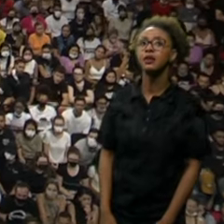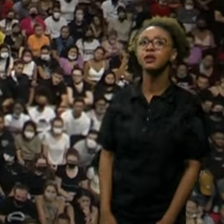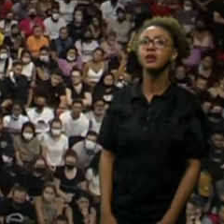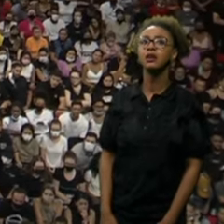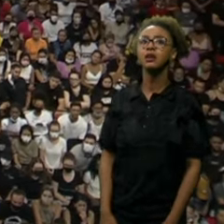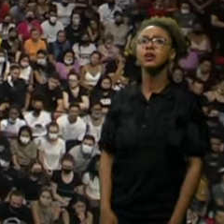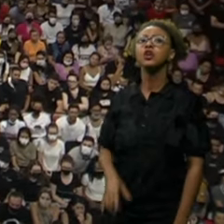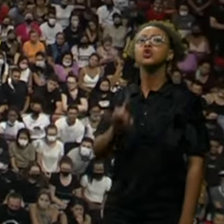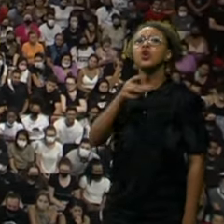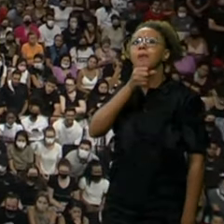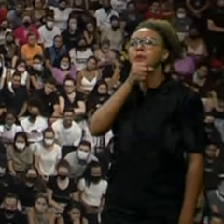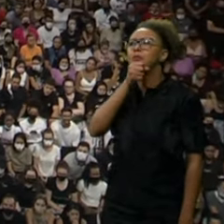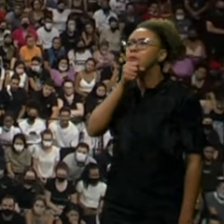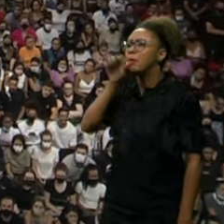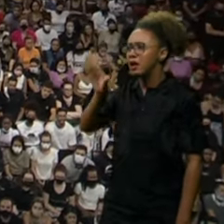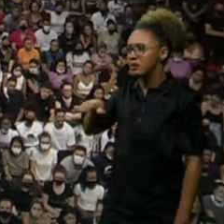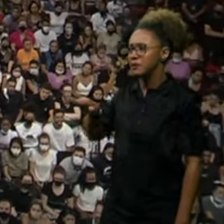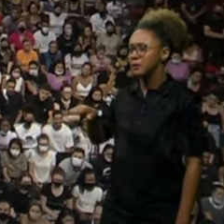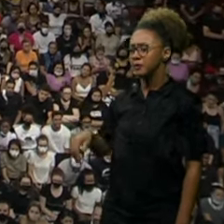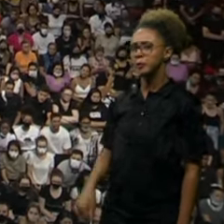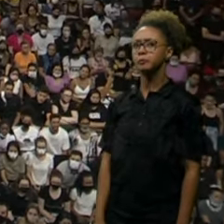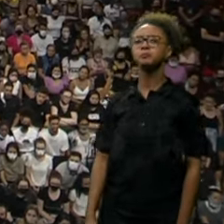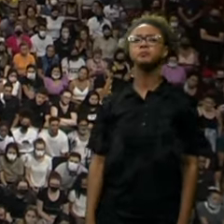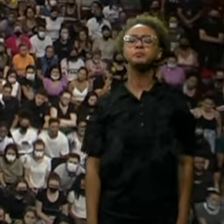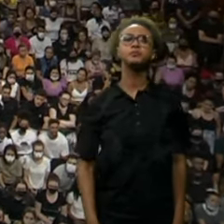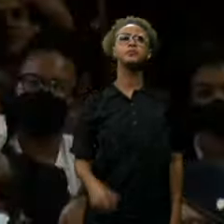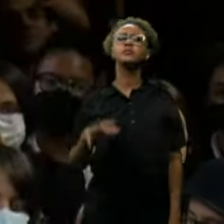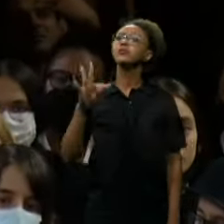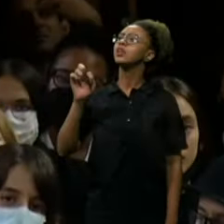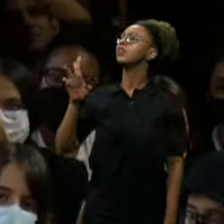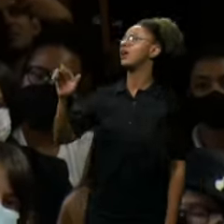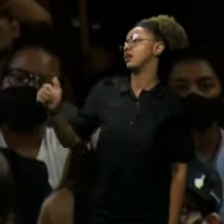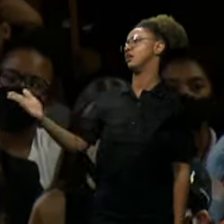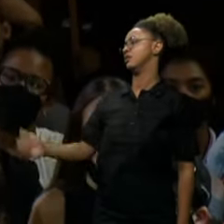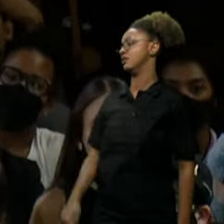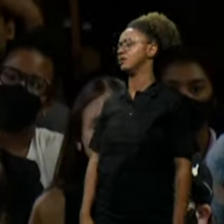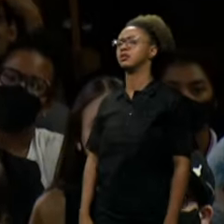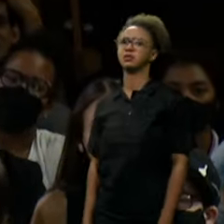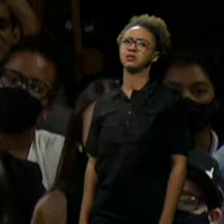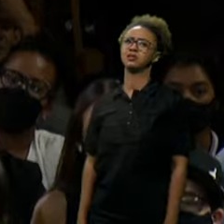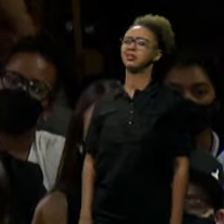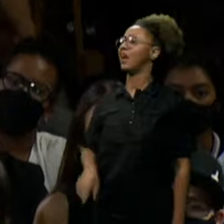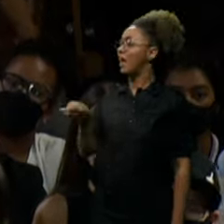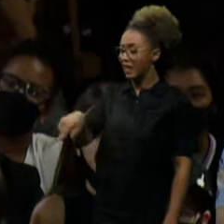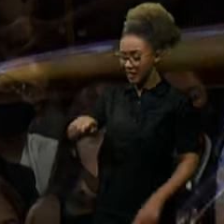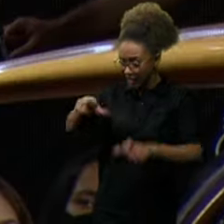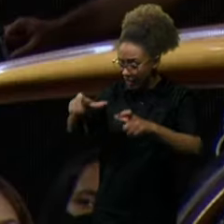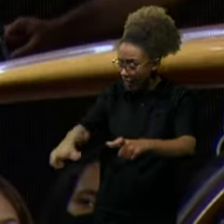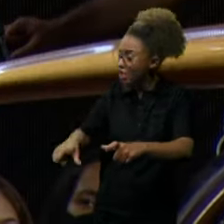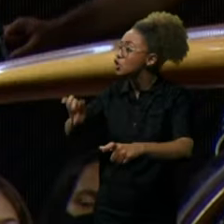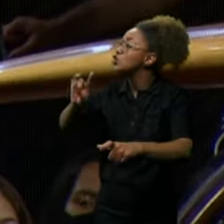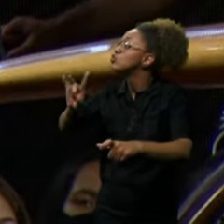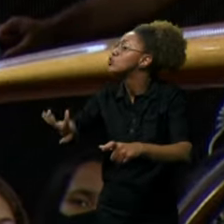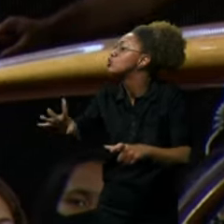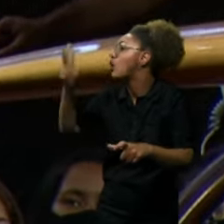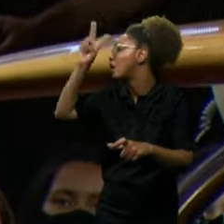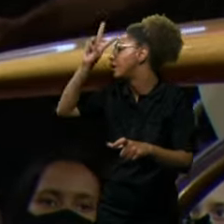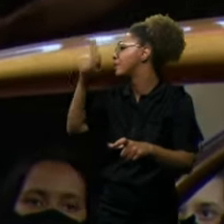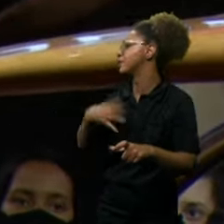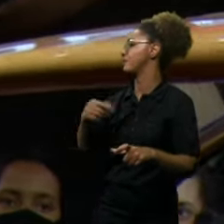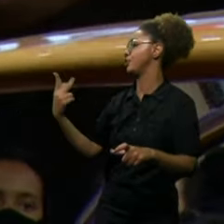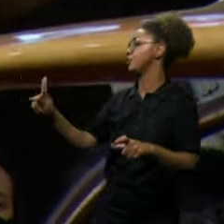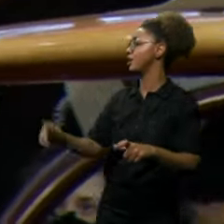compressor para mim só um pouquinho por favor será que esse lugar esse lugar não é seu filho é só uma memória